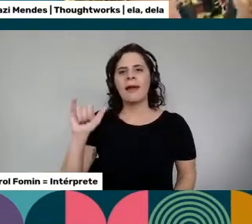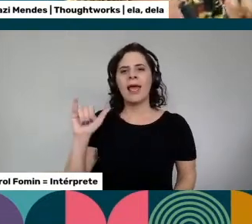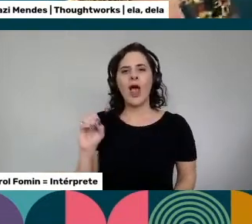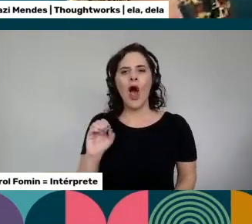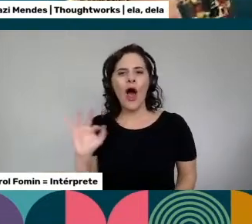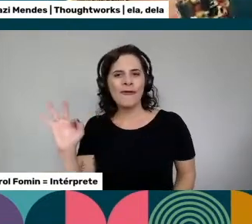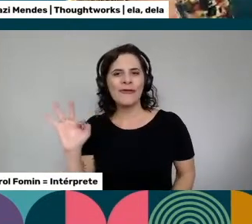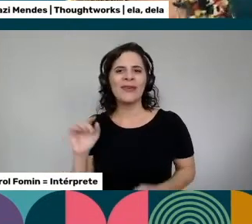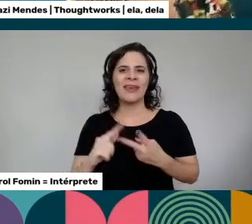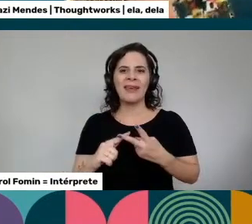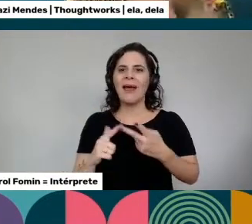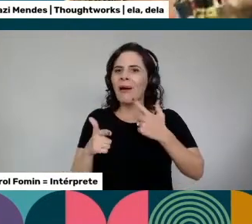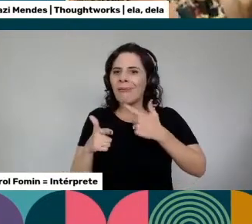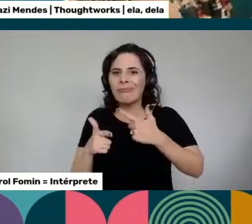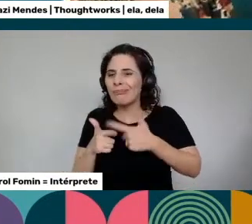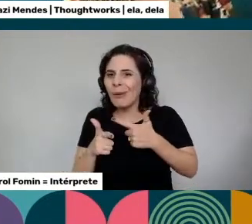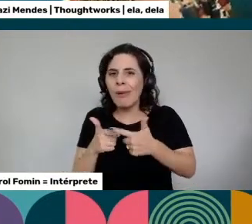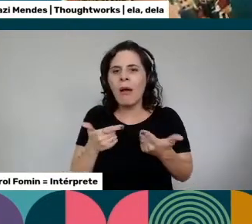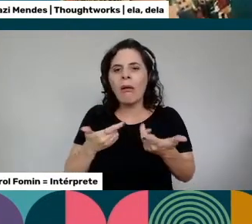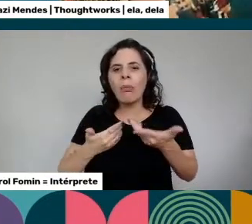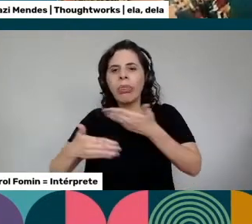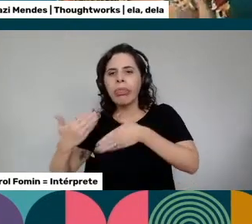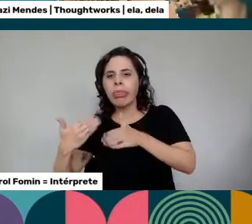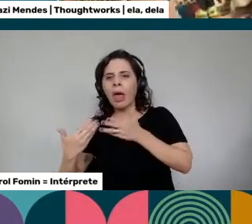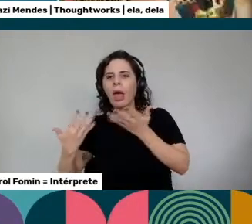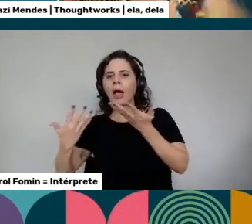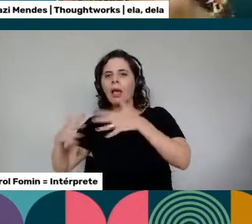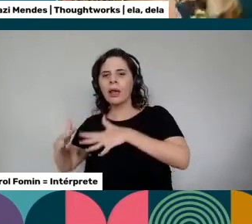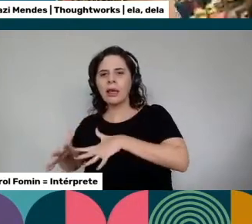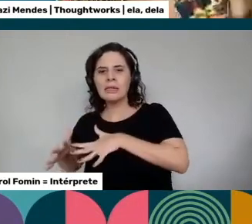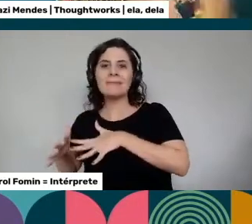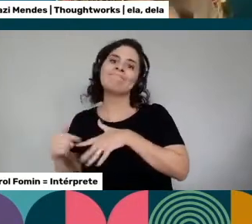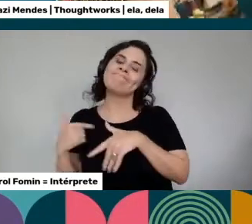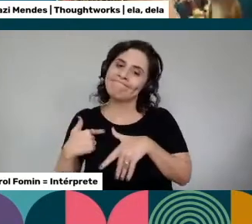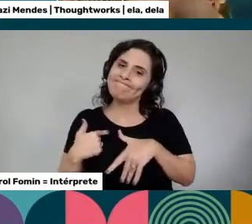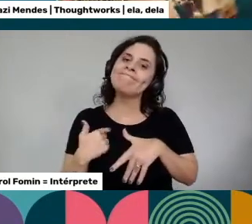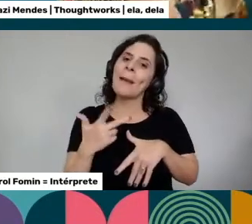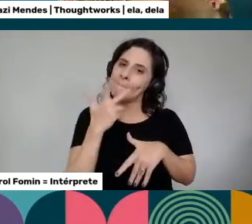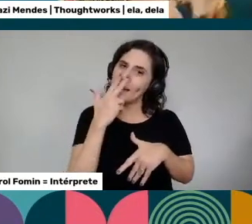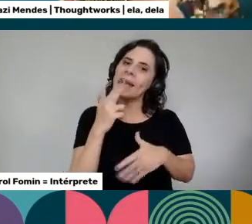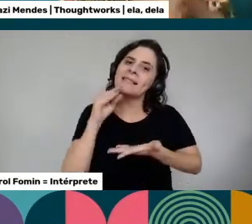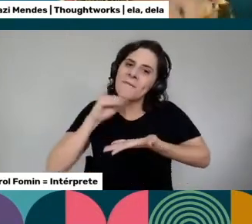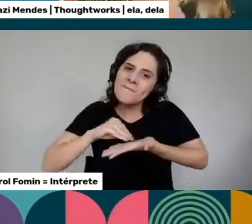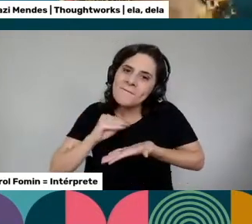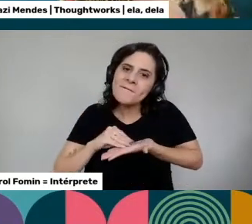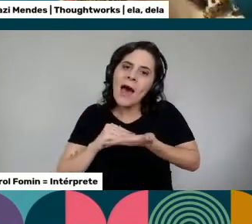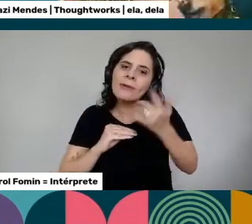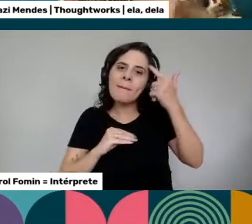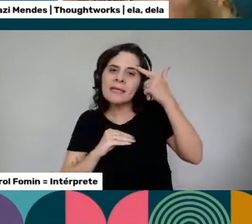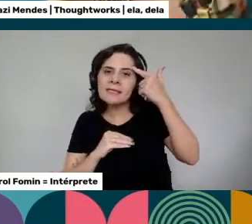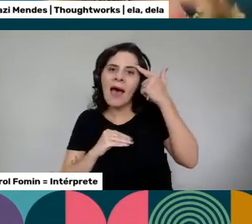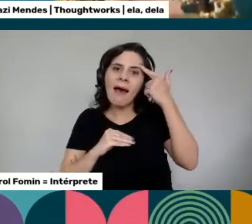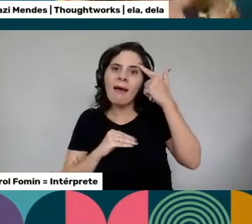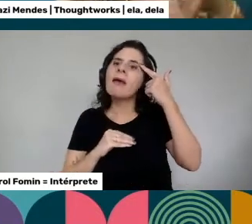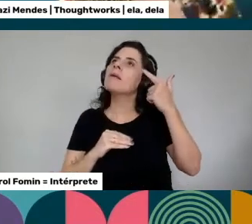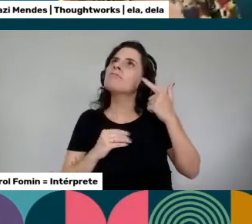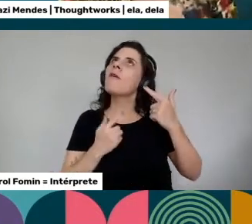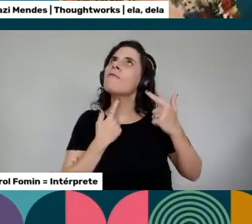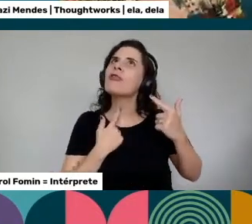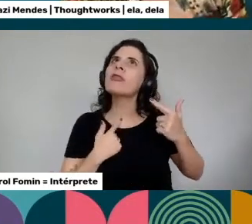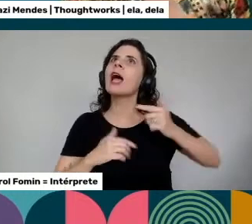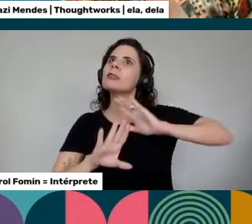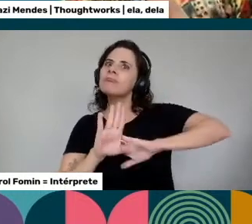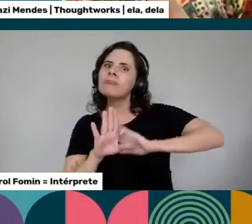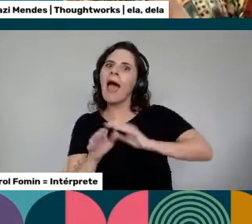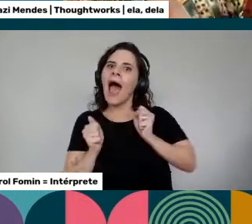gente acaba tendo um retrocesso, né, e da importância dessa intencionalidade manter os